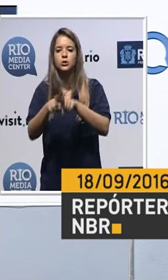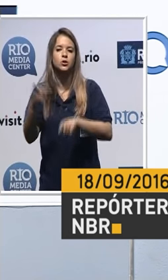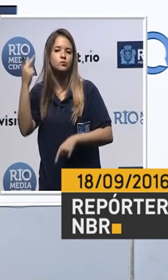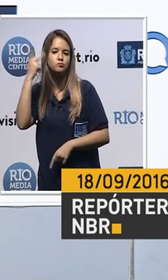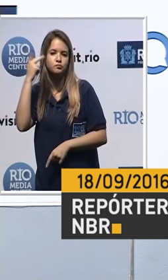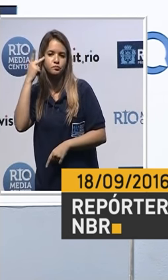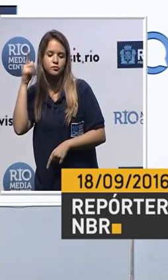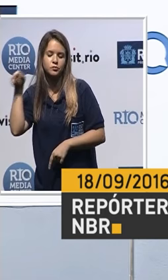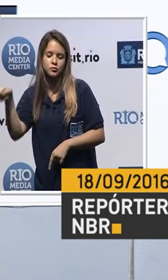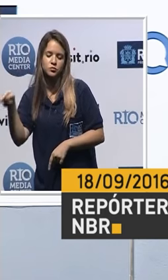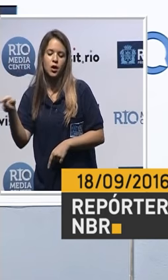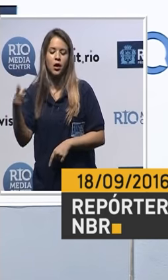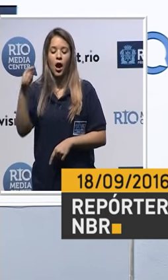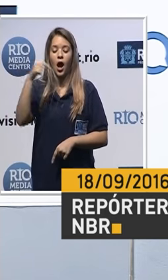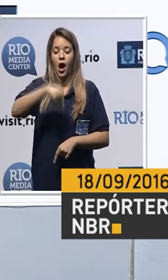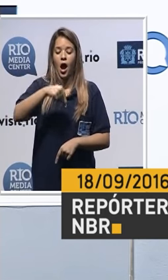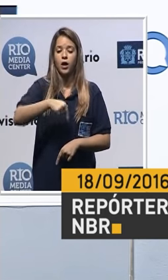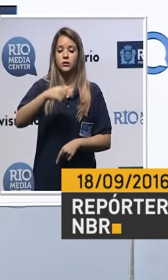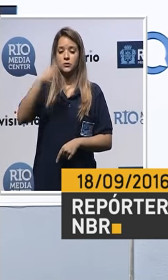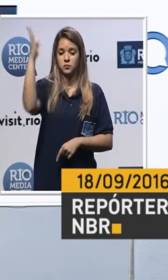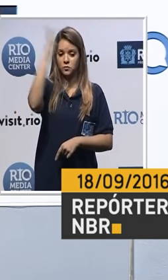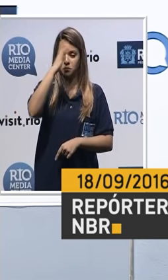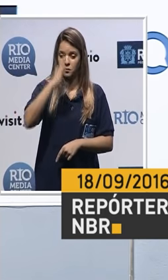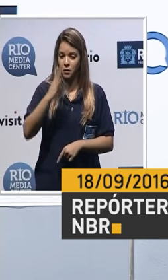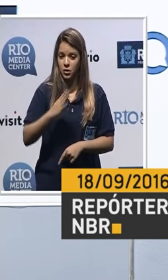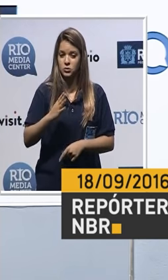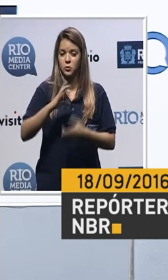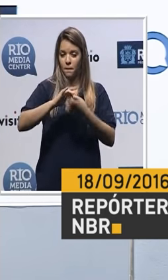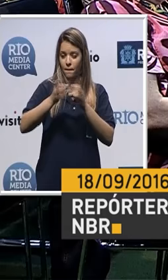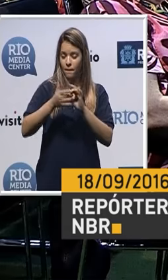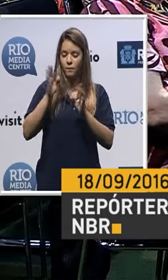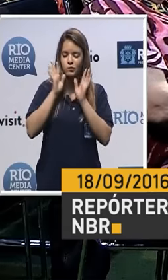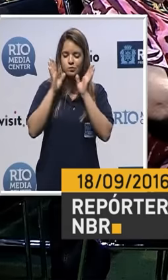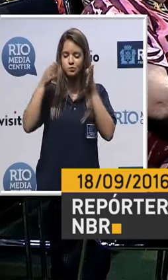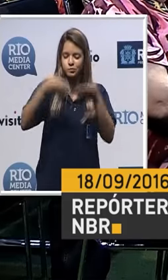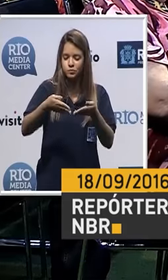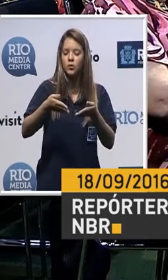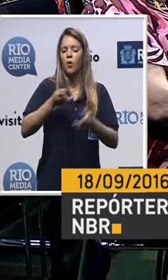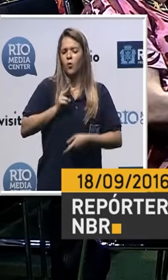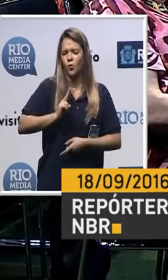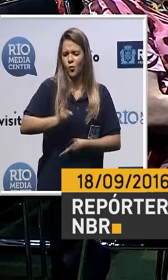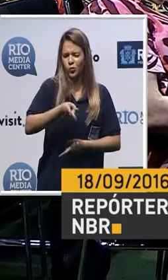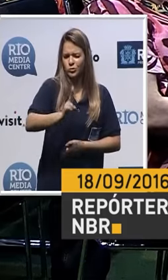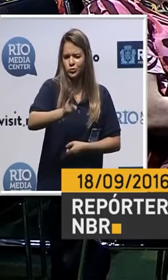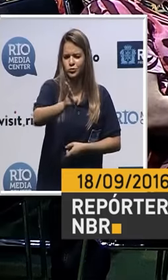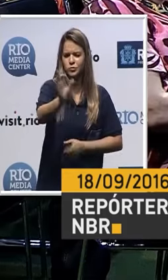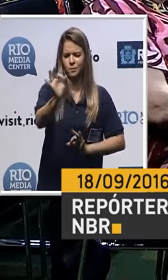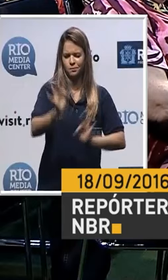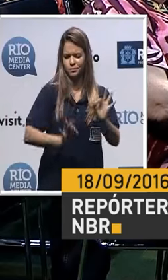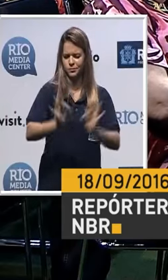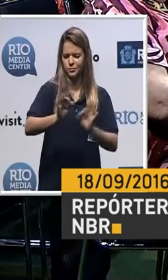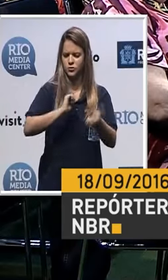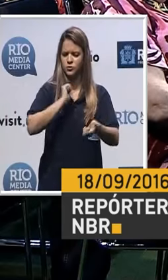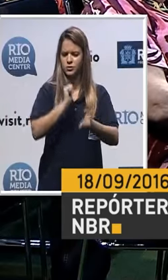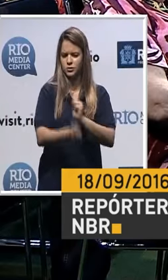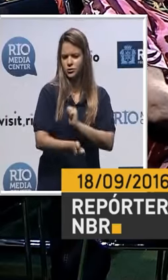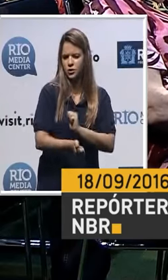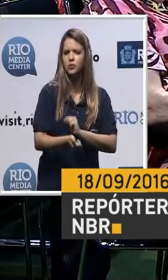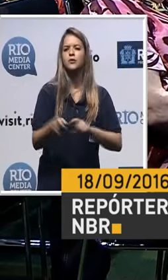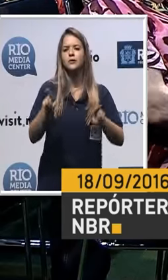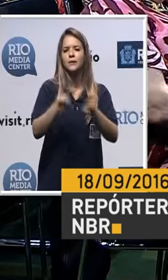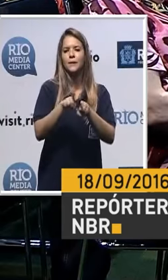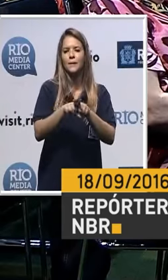daremos continuidade no uso daquele equipamento na preparação dos atletas. Serão mantidos também, como